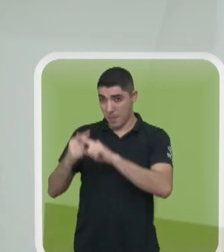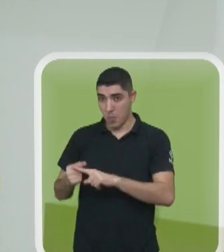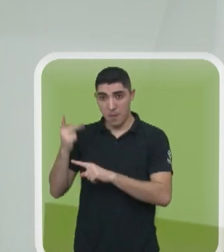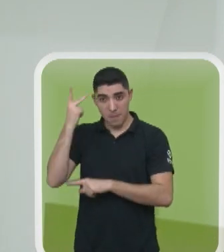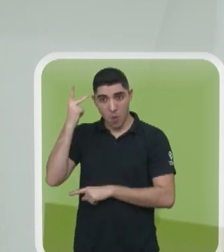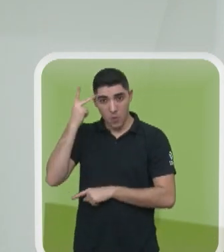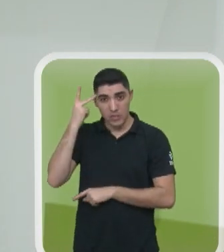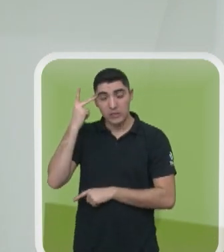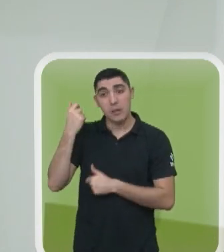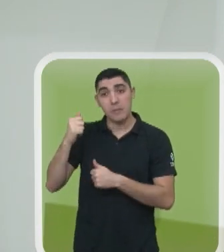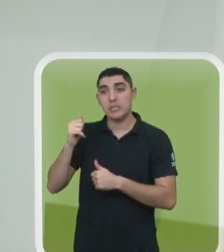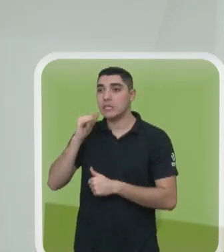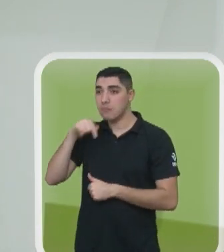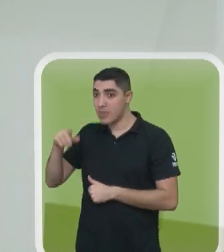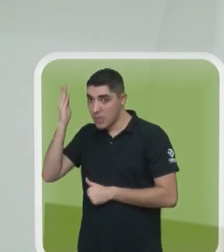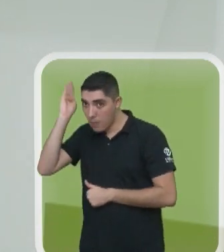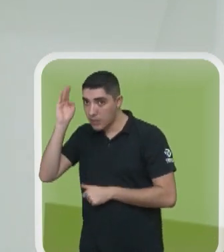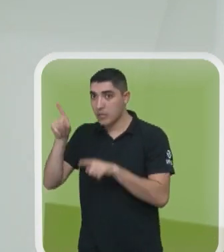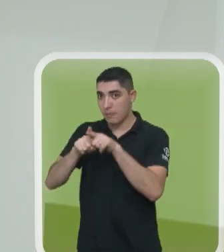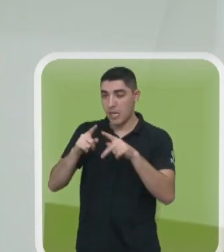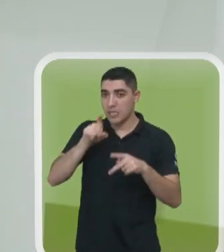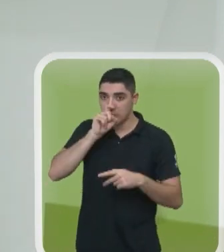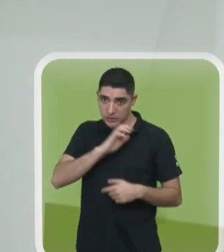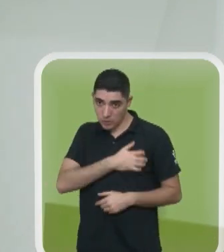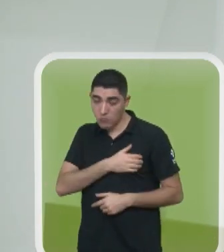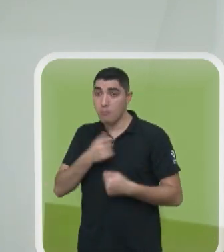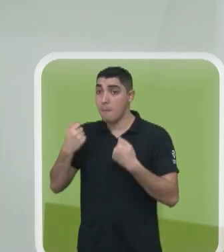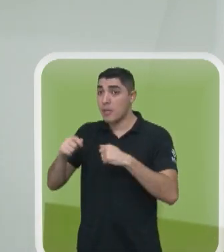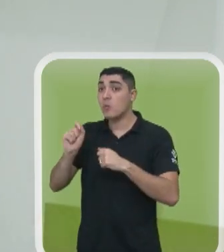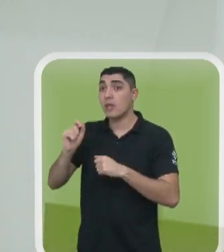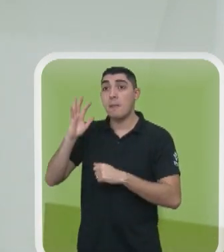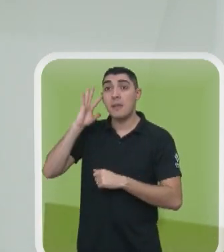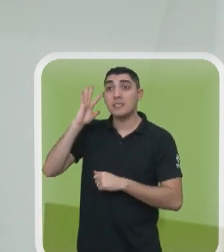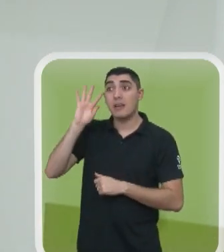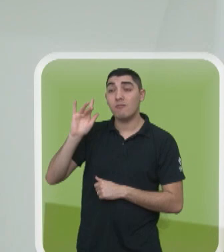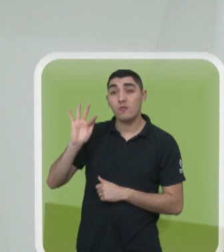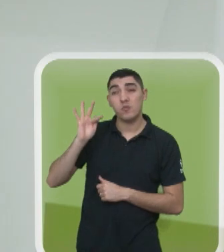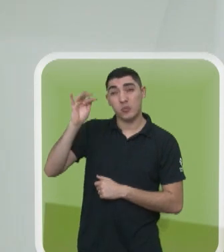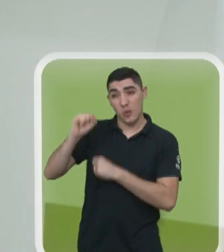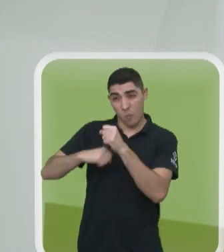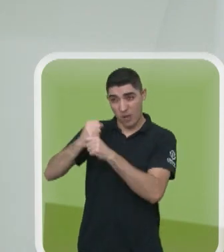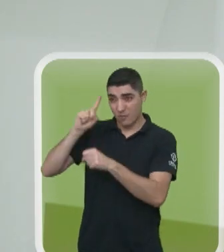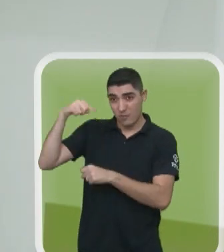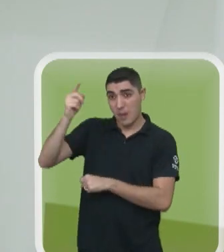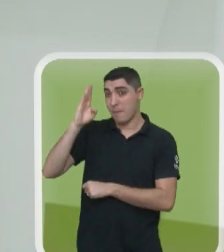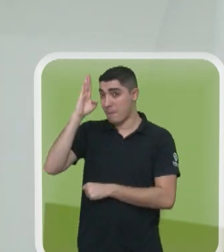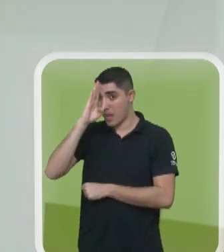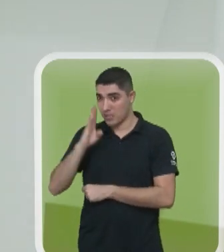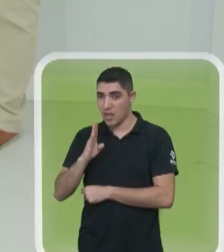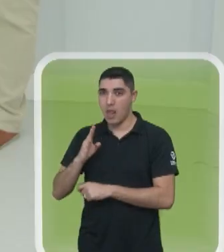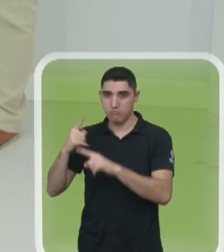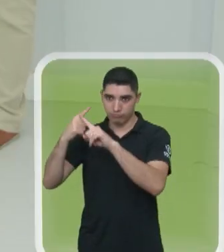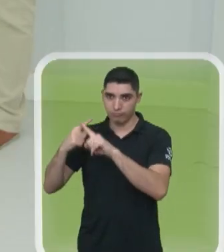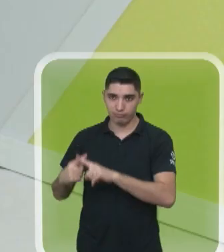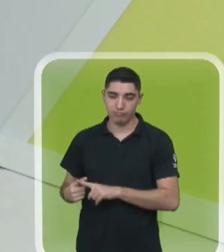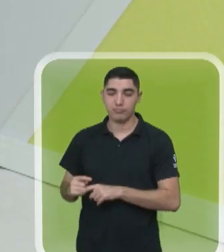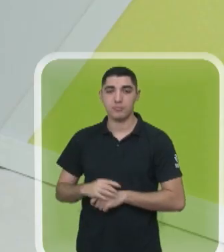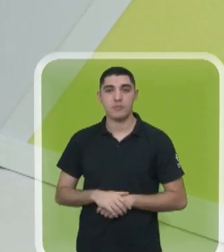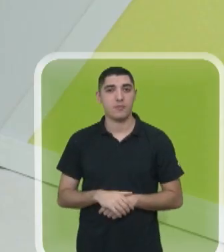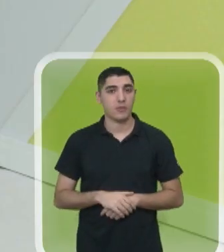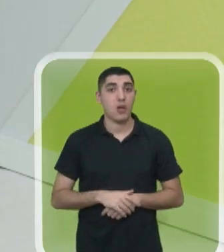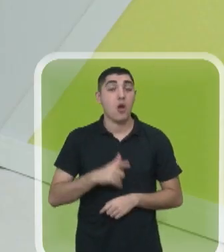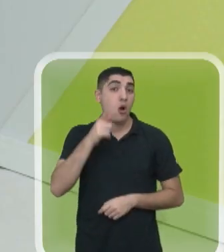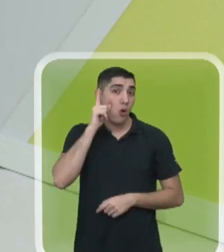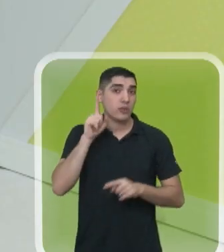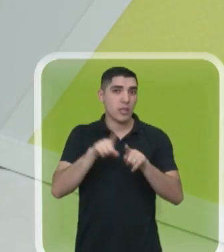tanto para Taubaté quanto para São José, já pensando no Brasileiro do ano que vem, que vai ser o grande campeonato do ano que vem. Nós tivemos os jogos